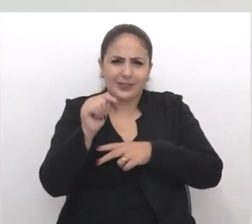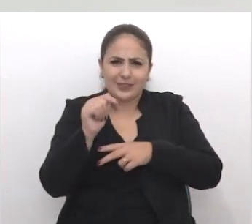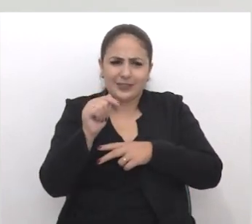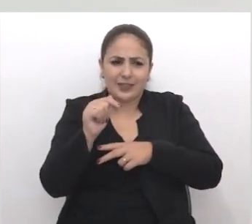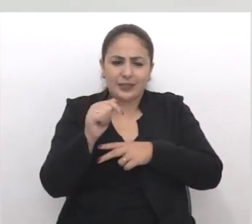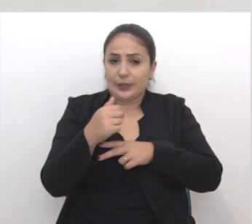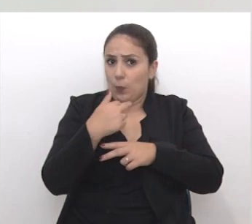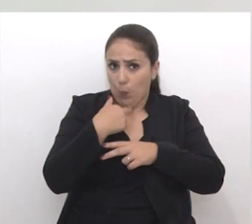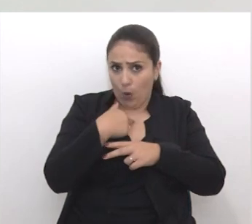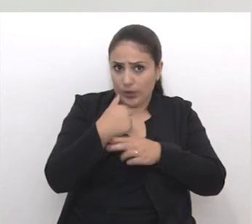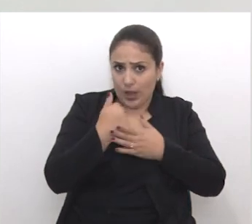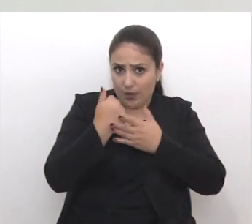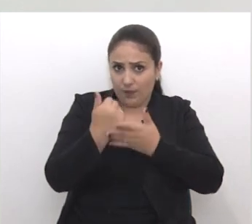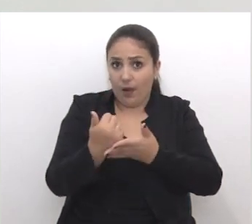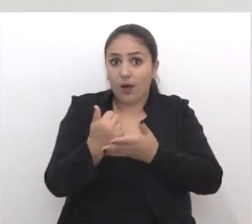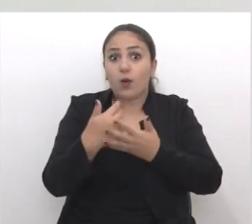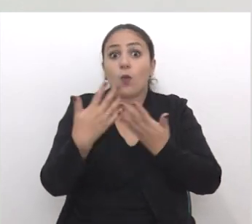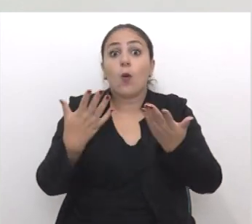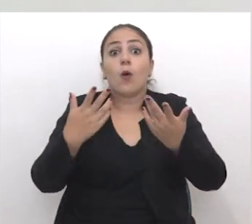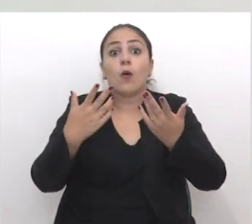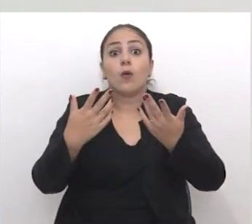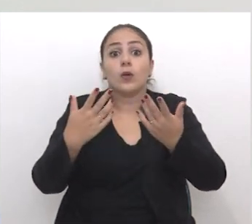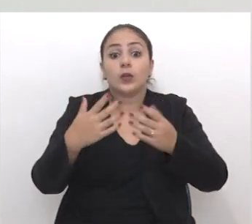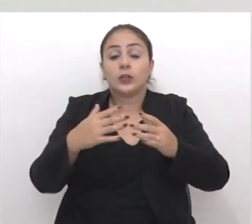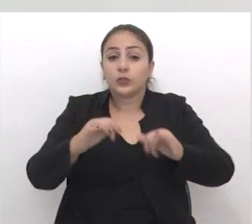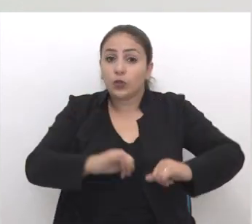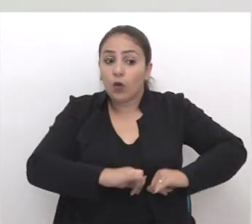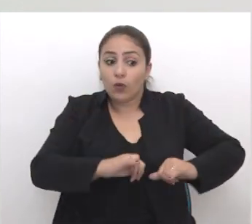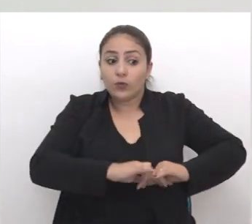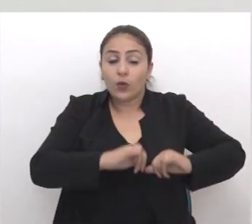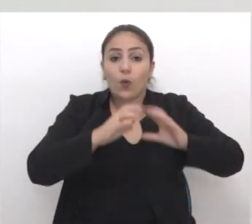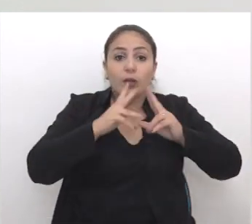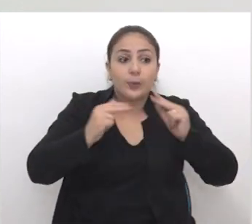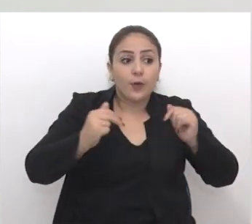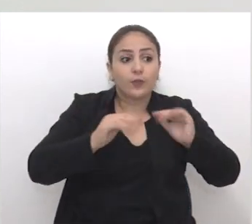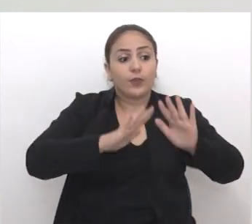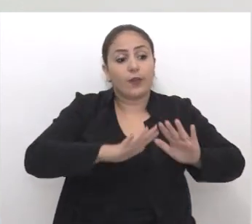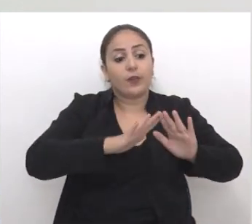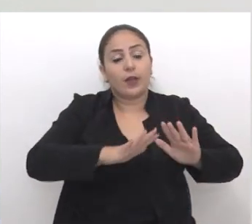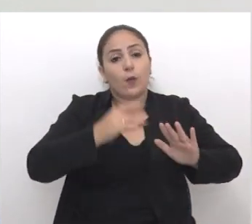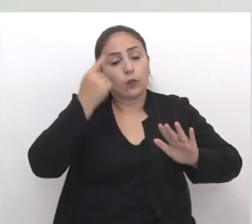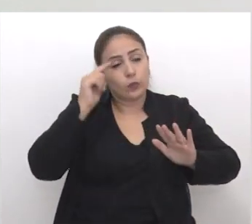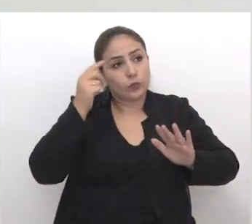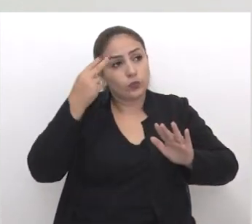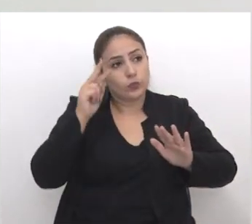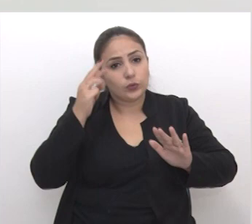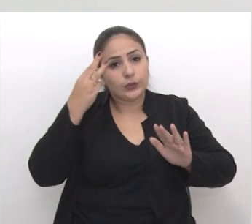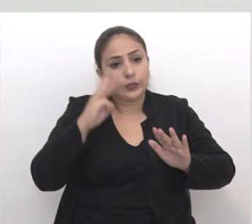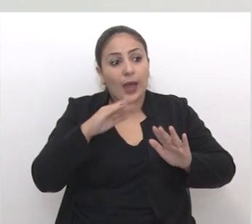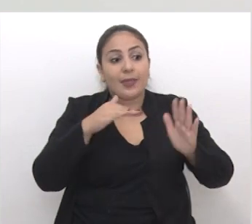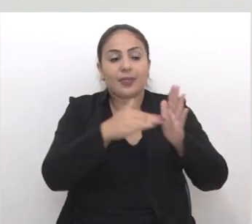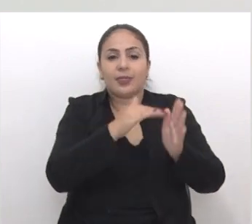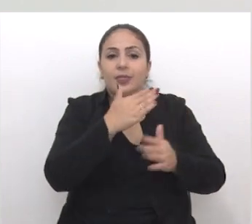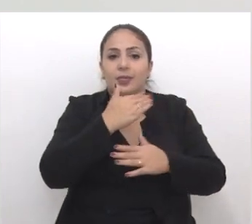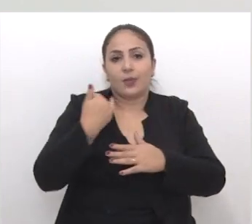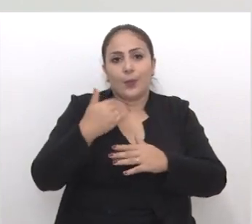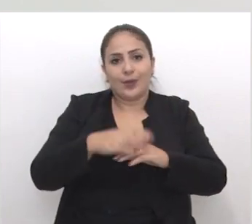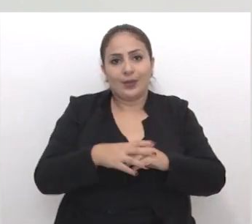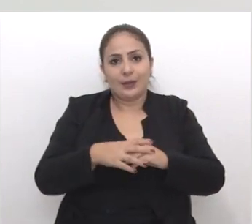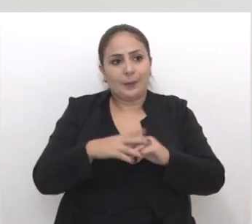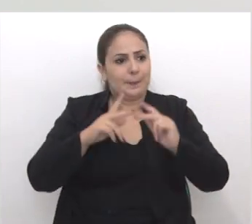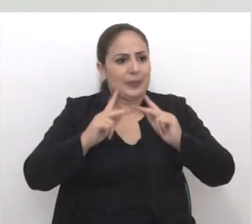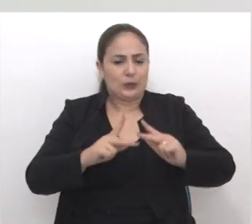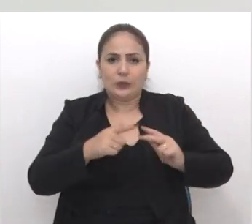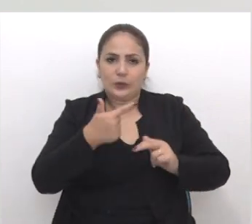se você não puder levar o animalzinho, quem que vai sofrer? O animal vai ficar dentro do pátio 1, 2, 3 dias até morrer, porque muita gente não vai